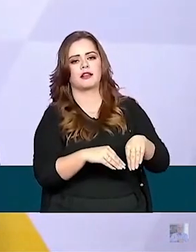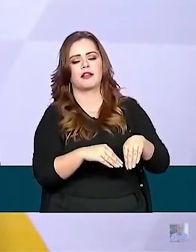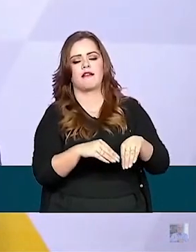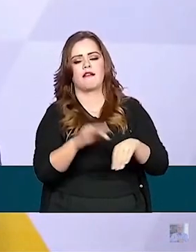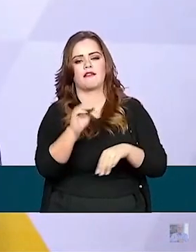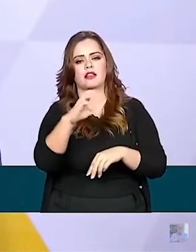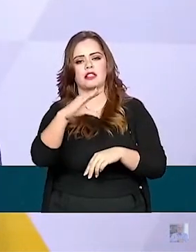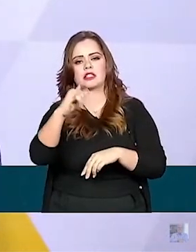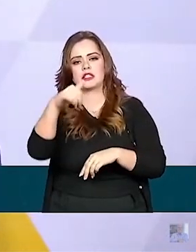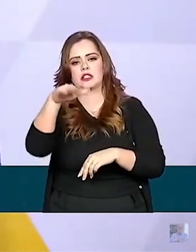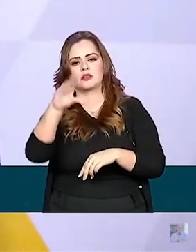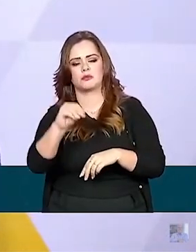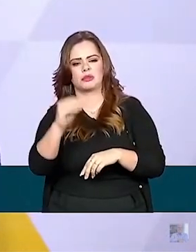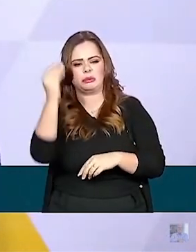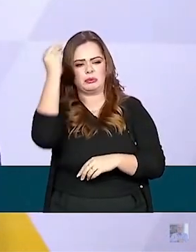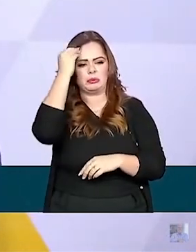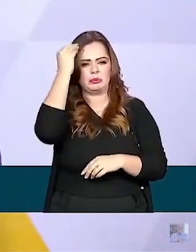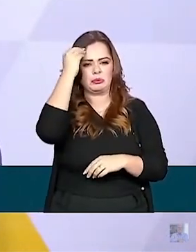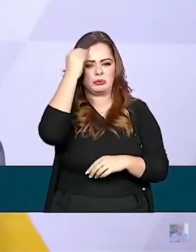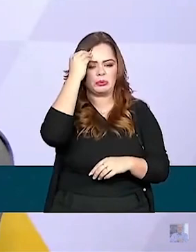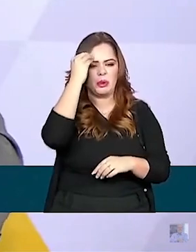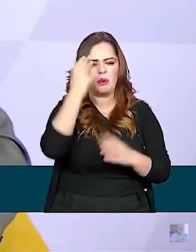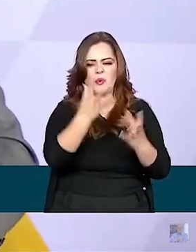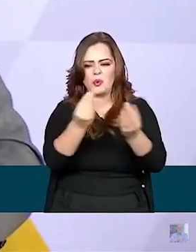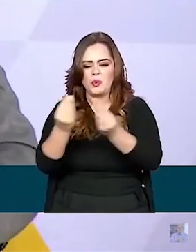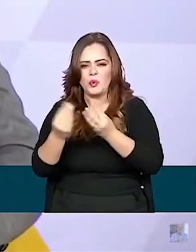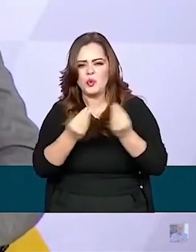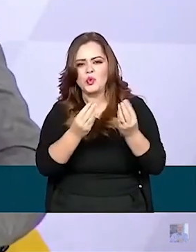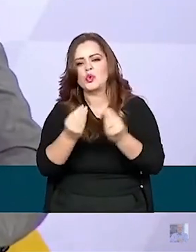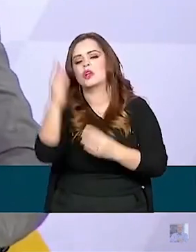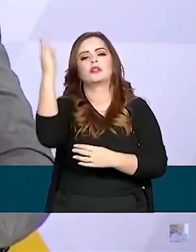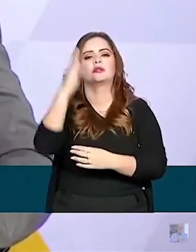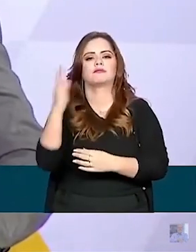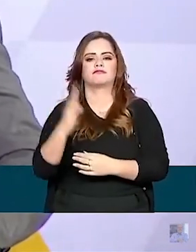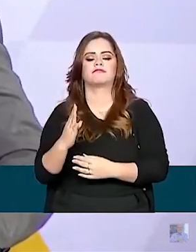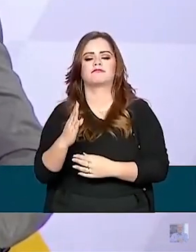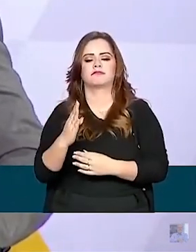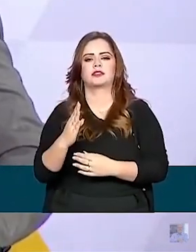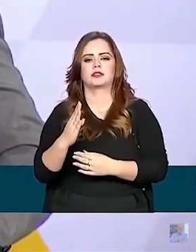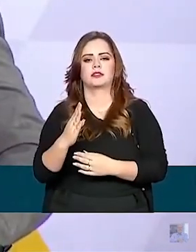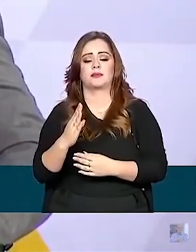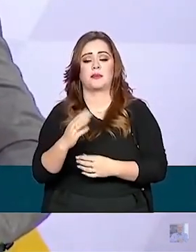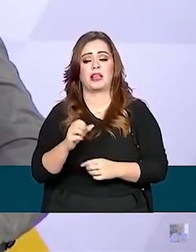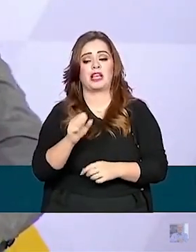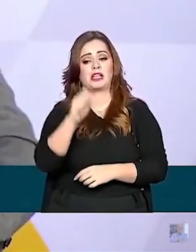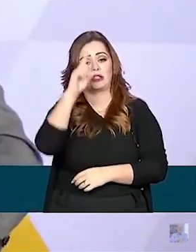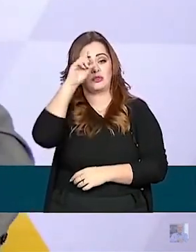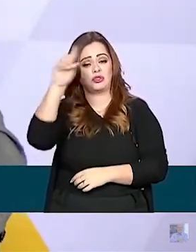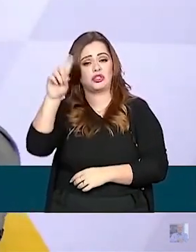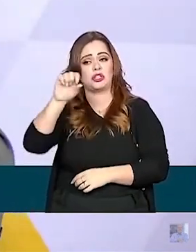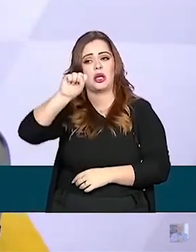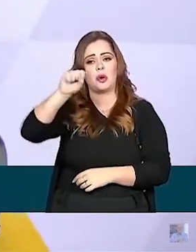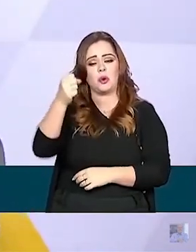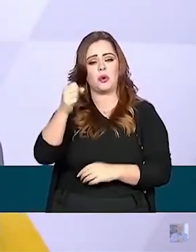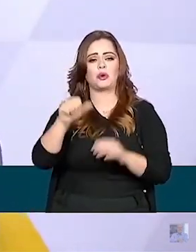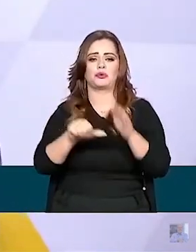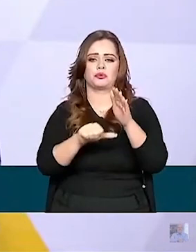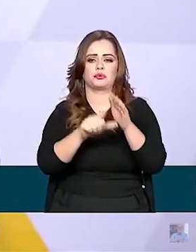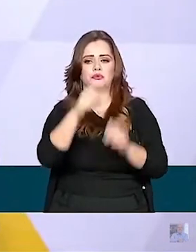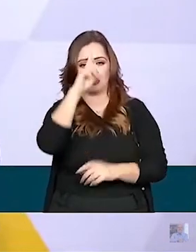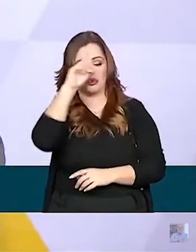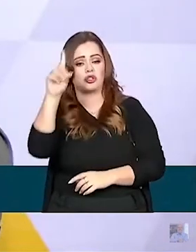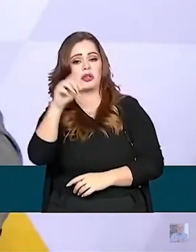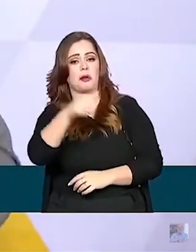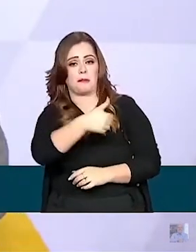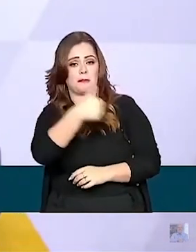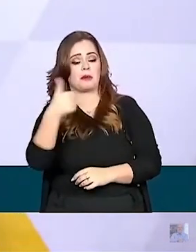impregnado na cabeça de milhões de brasileiros que se posicionou dia 8, dia 1º,